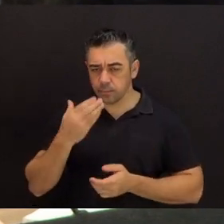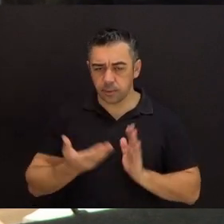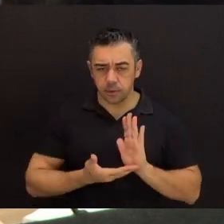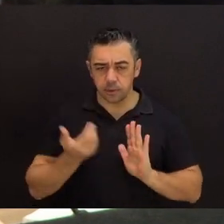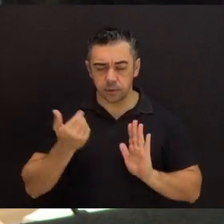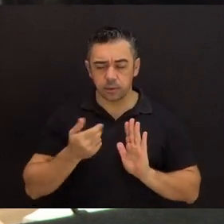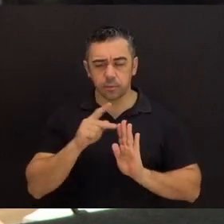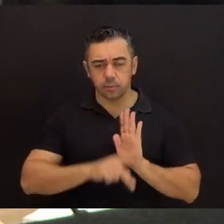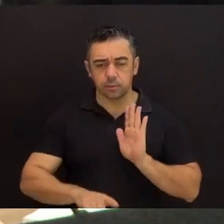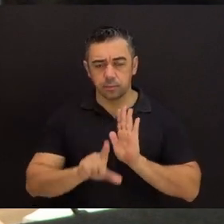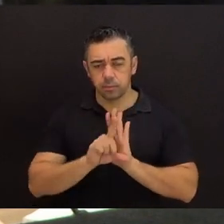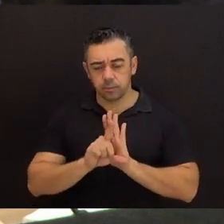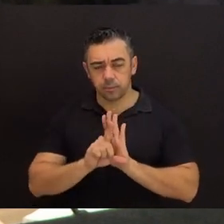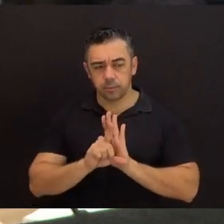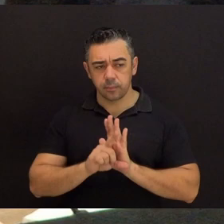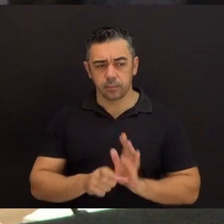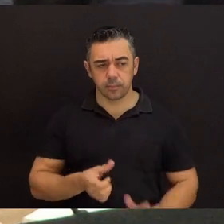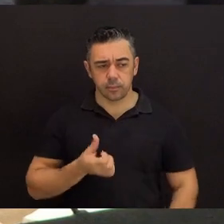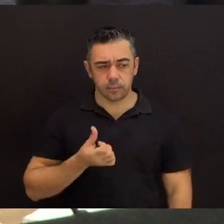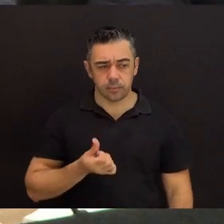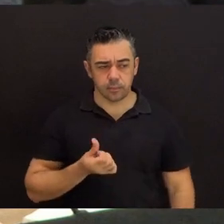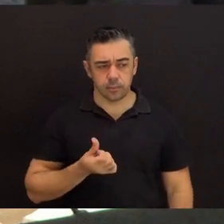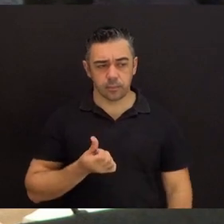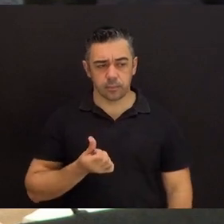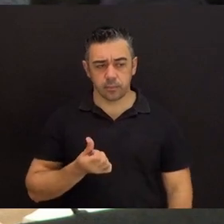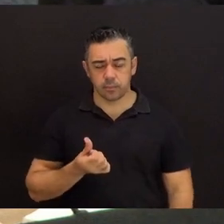projeto de lei 658